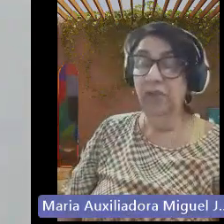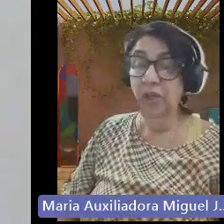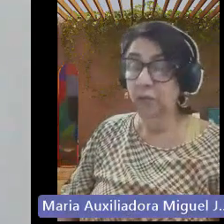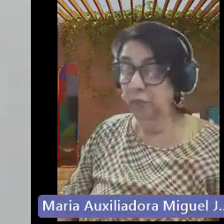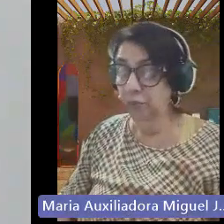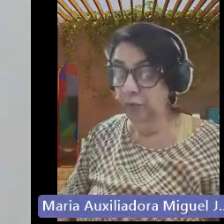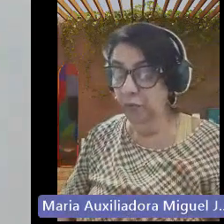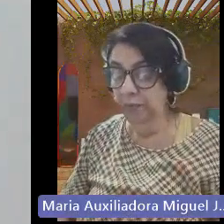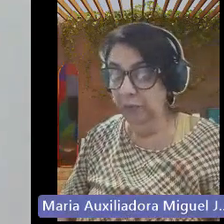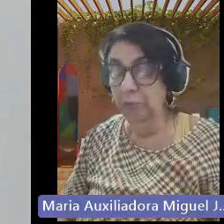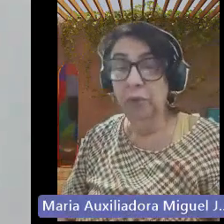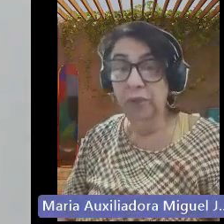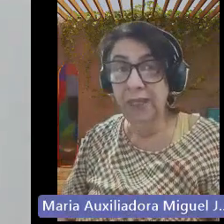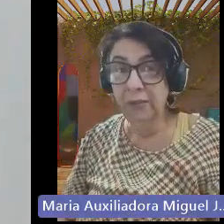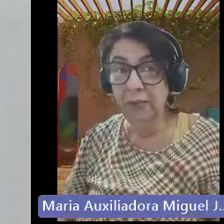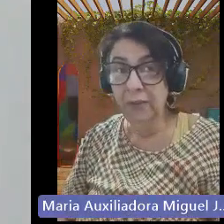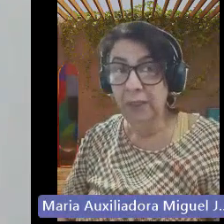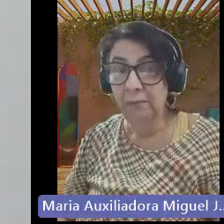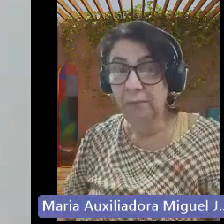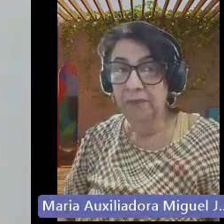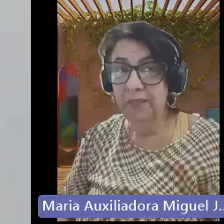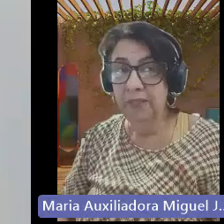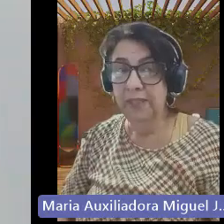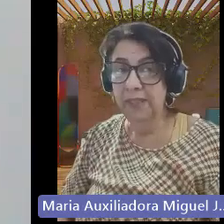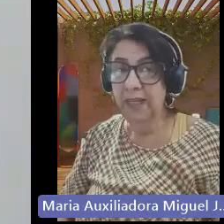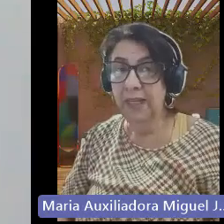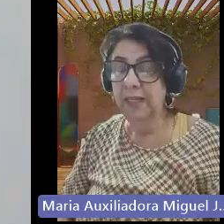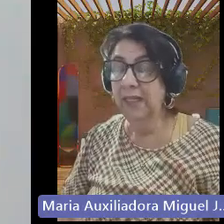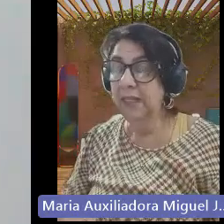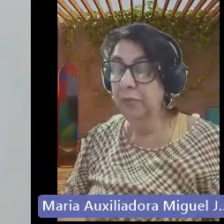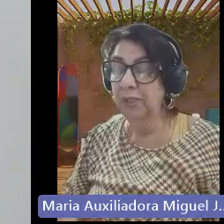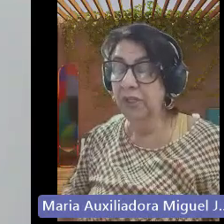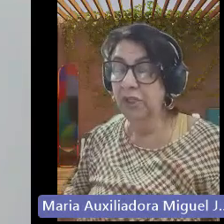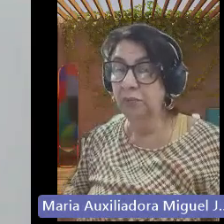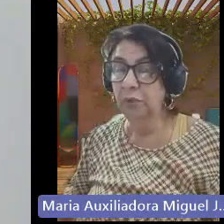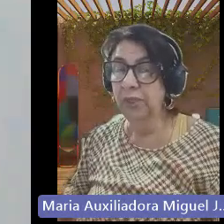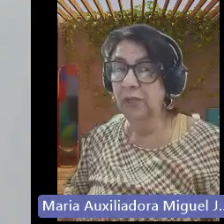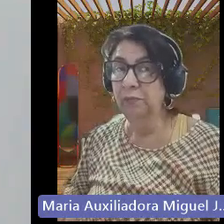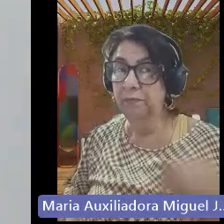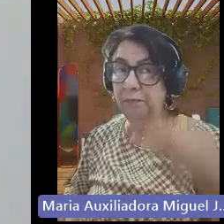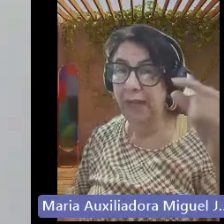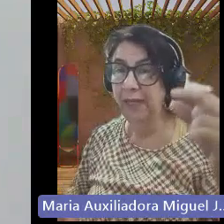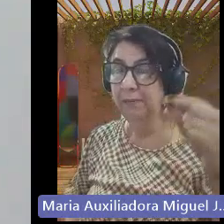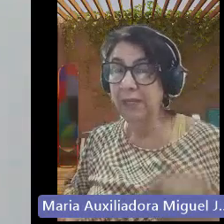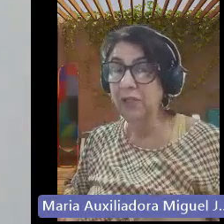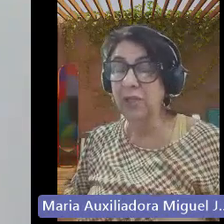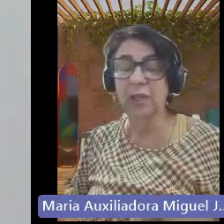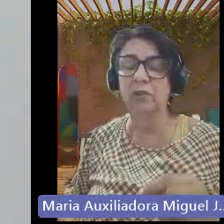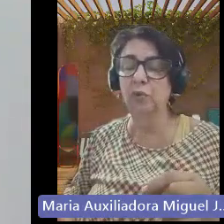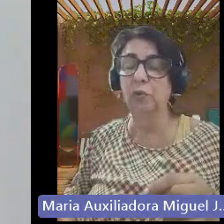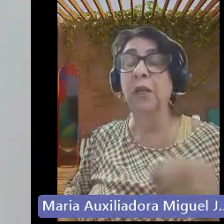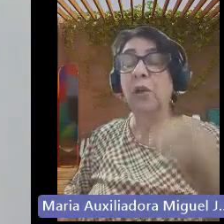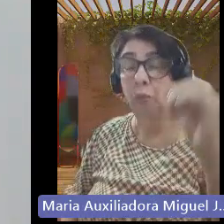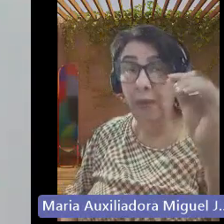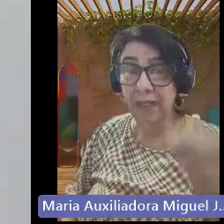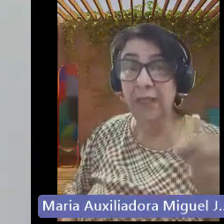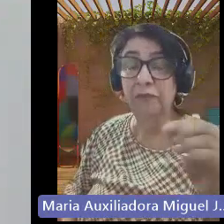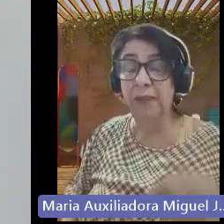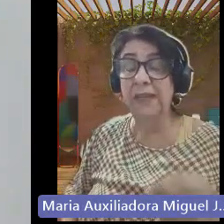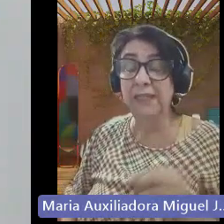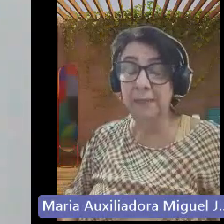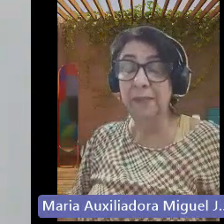Eu deixei o documento modelo para vocês lerem e depois deixei um modelo para preencher,